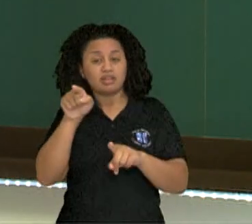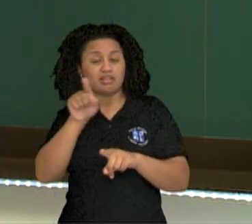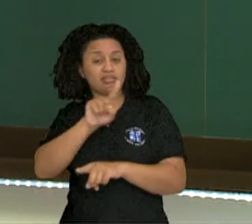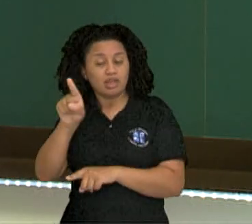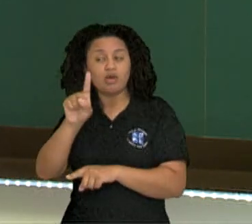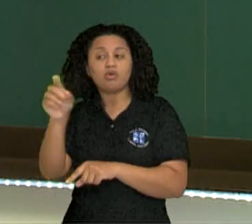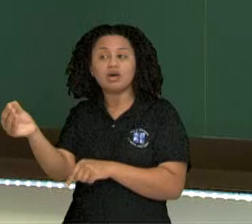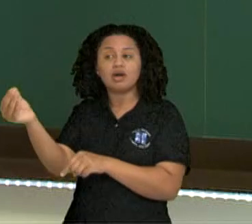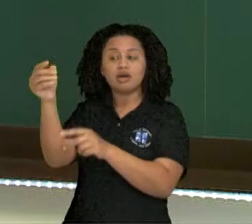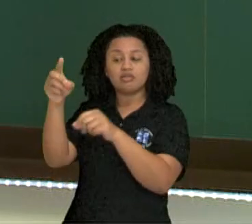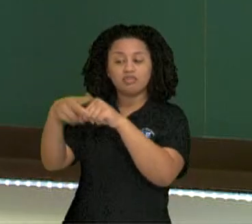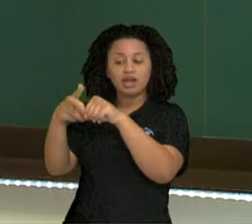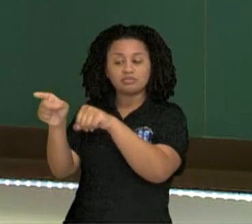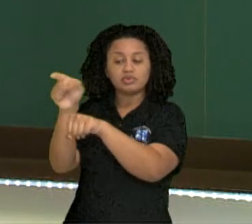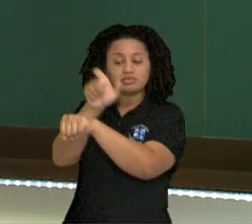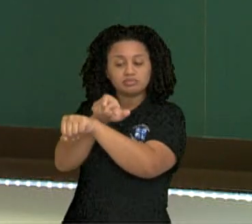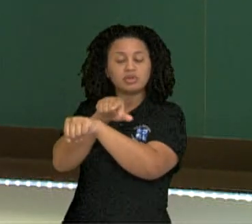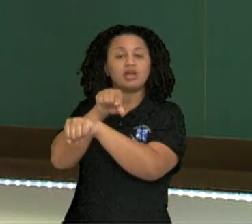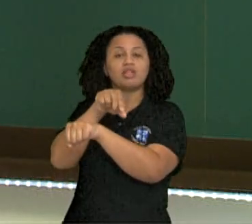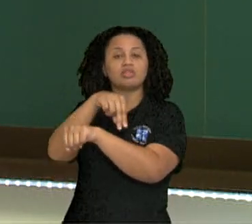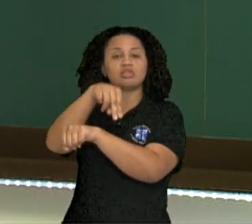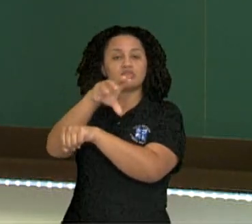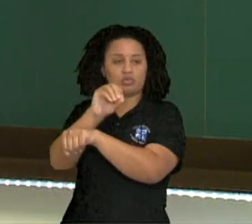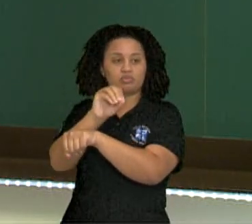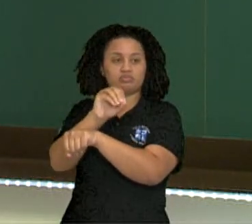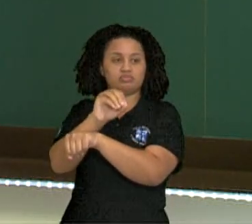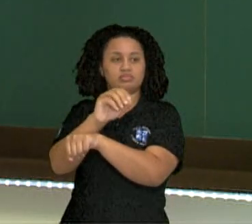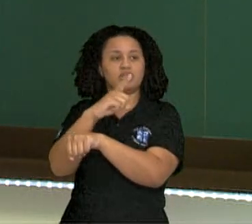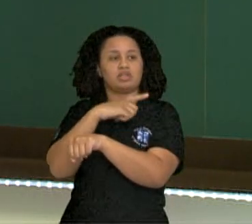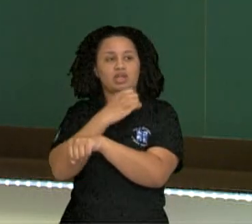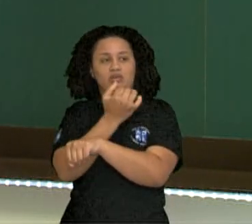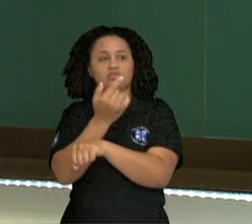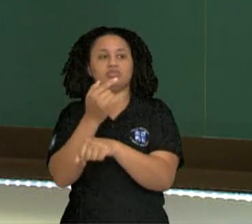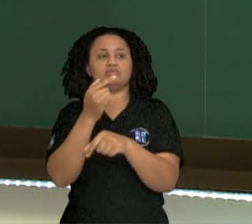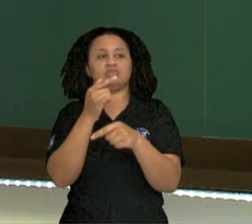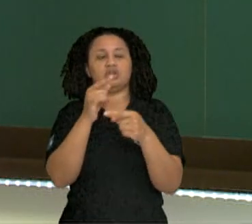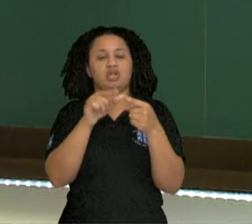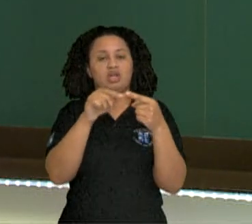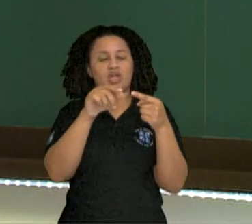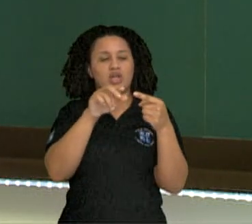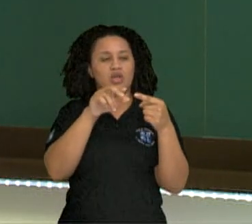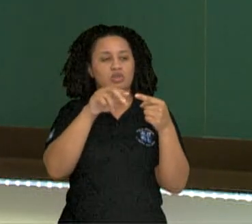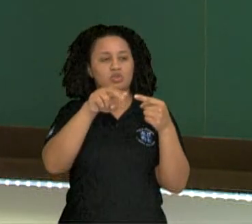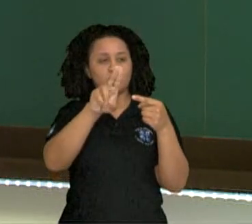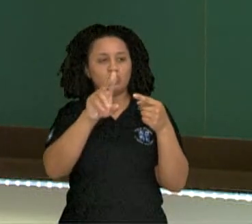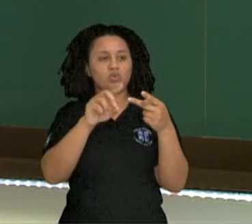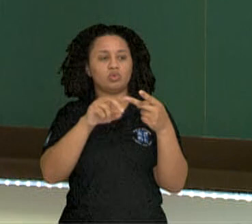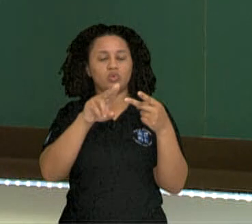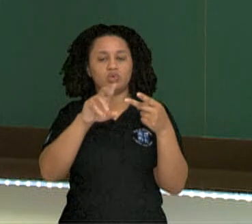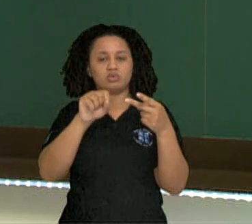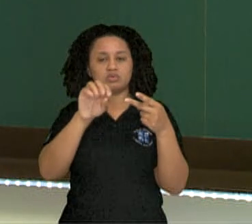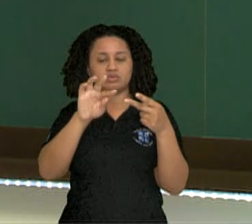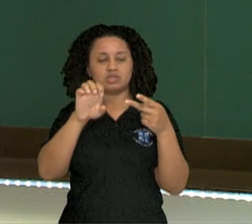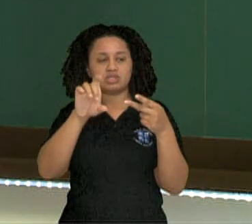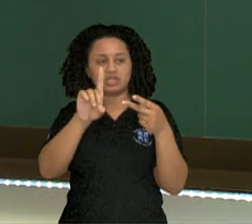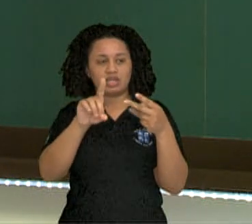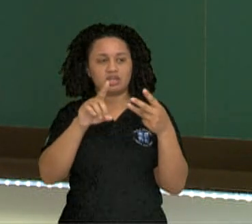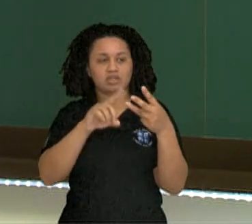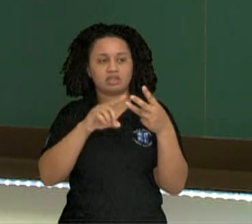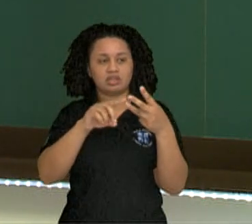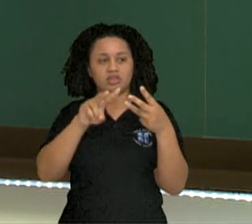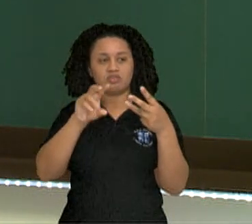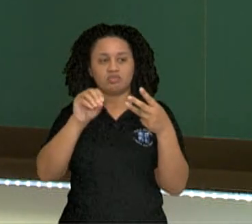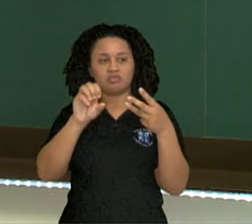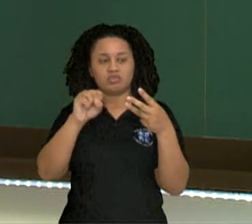o no. Então, temos aqui particularidades com relação aqui a tu, a usted e a